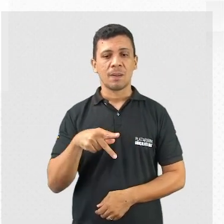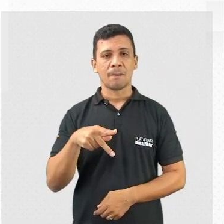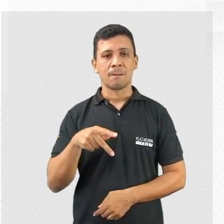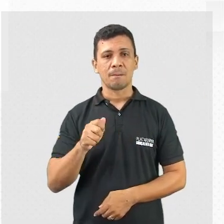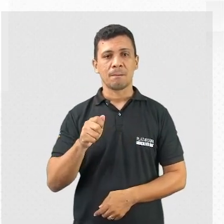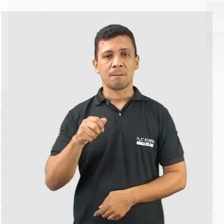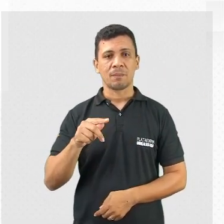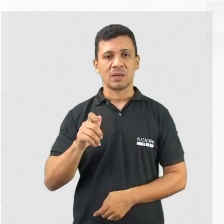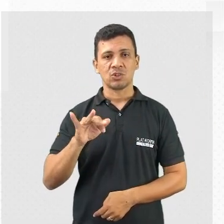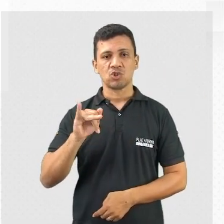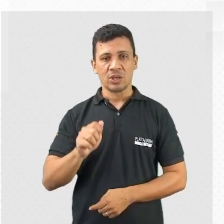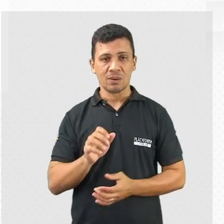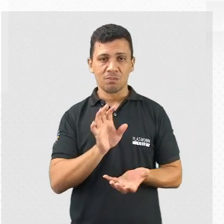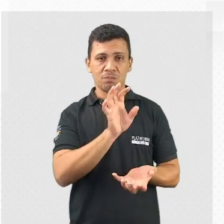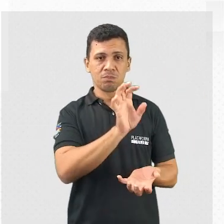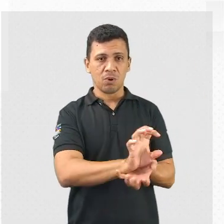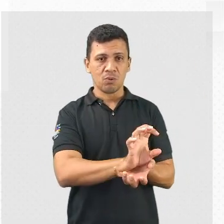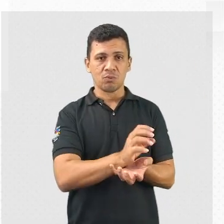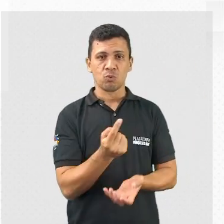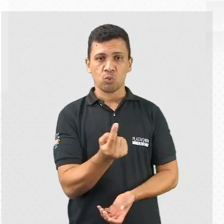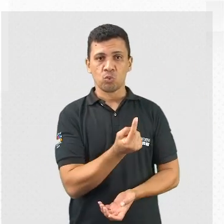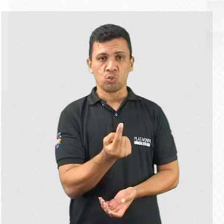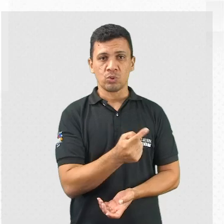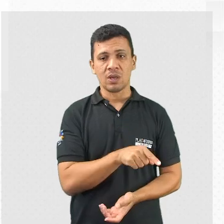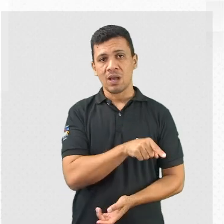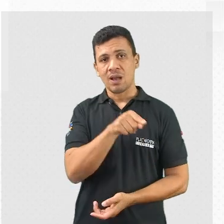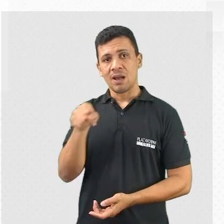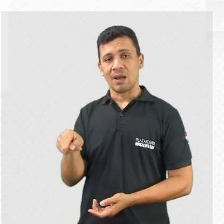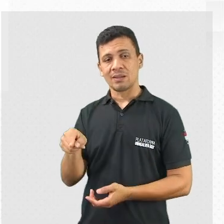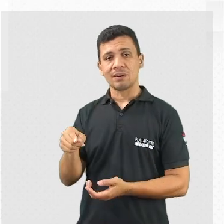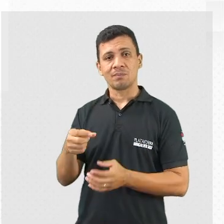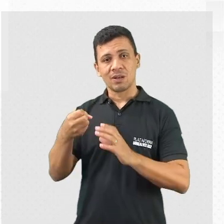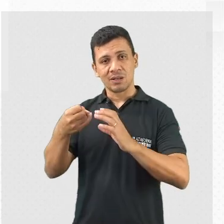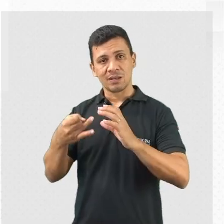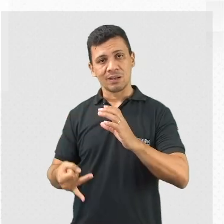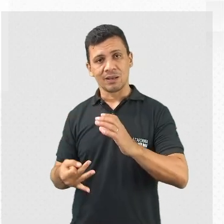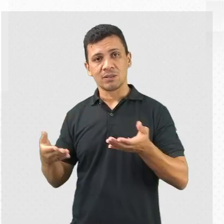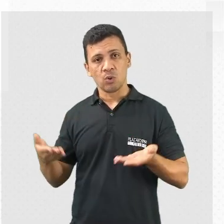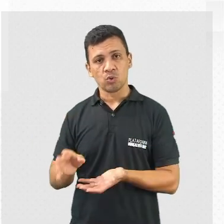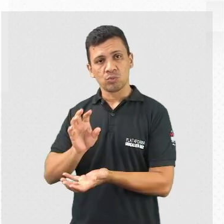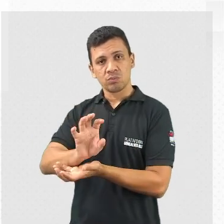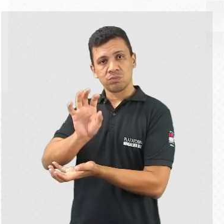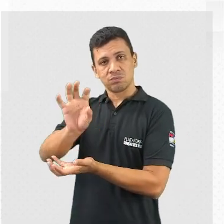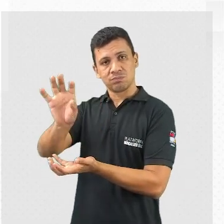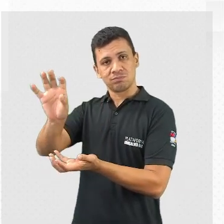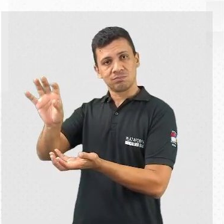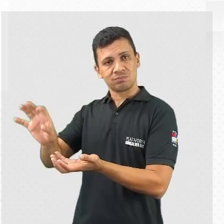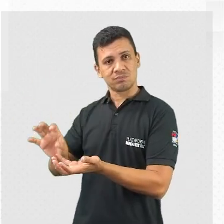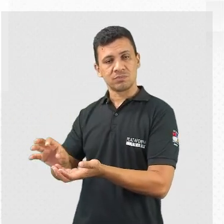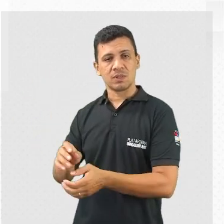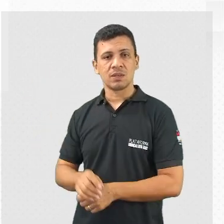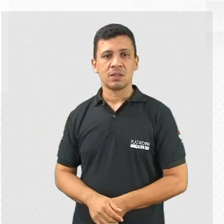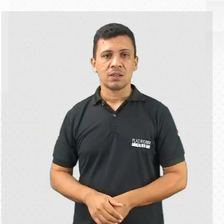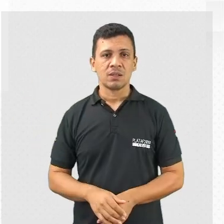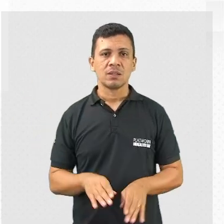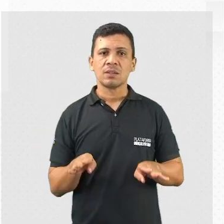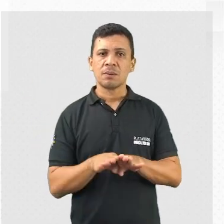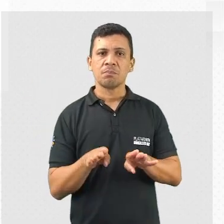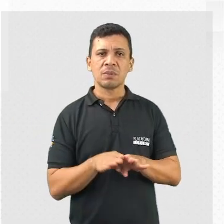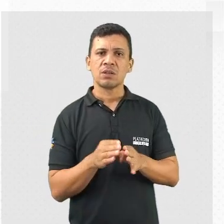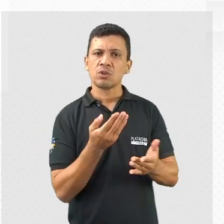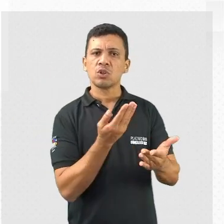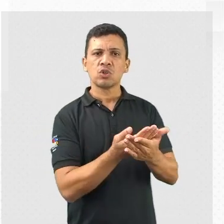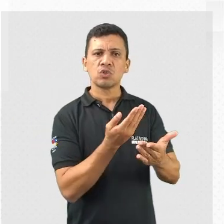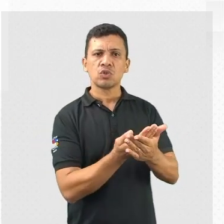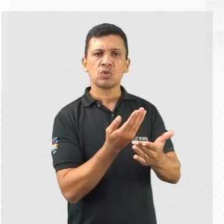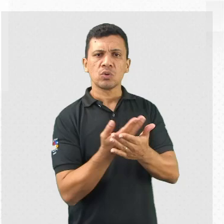só continente até as características atuais. E muito importante, tá? Esse estudo, ele comprova, e a